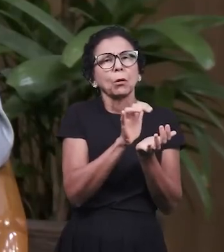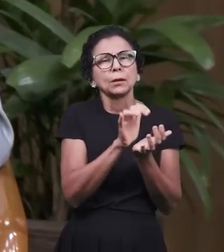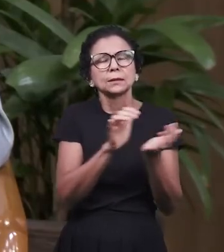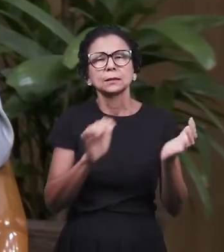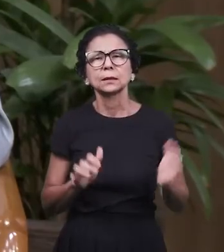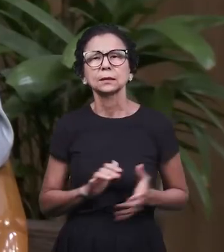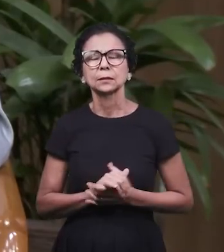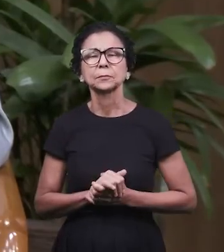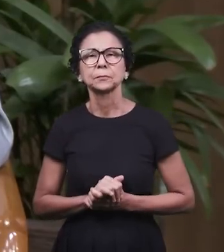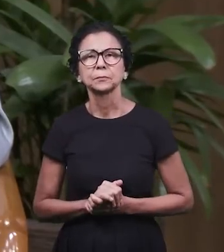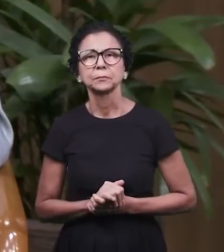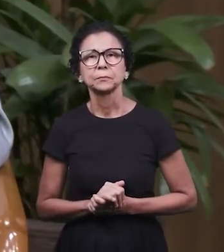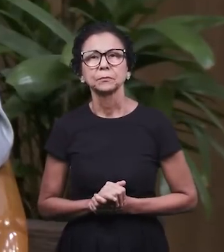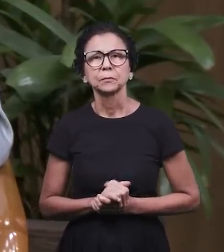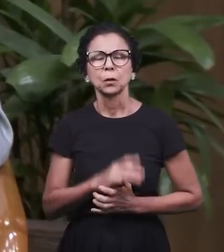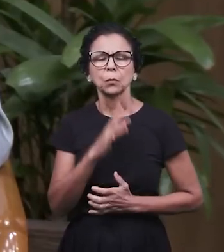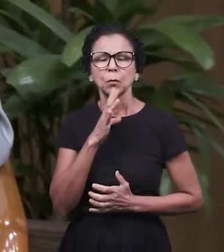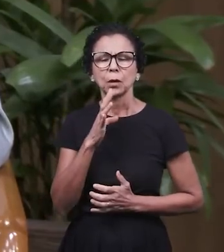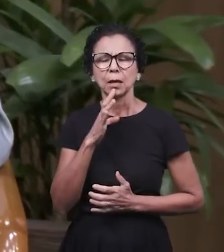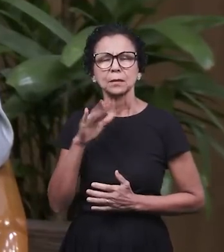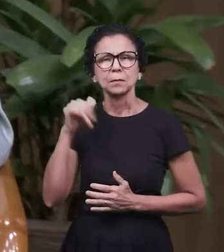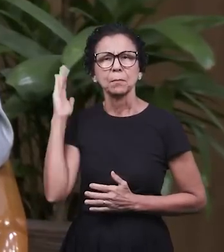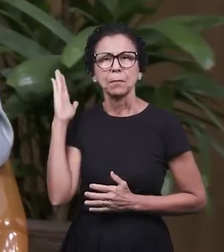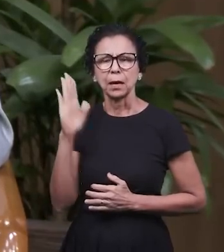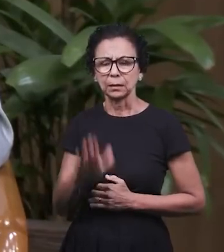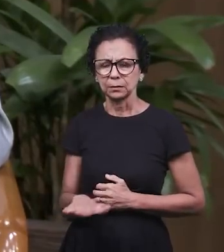anos atrás. E nesse contexto